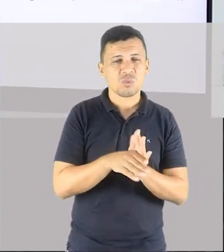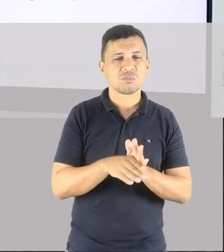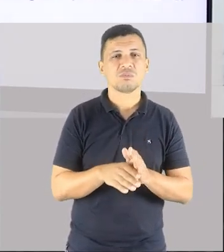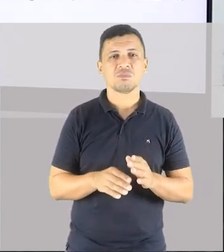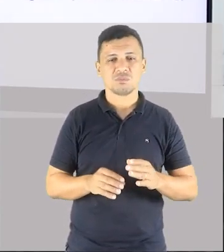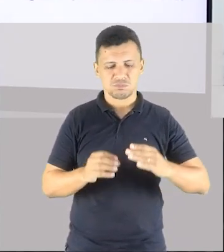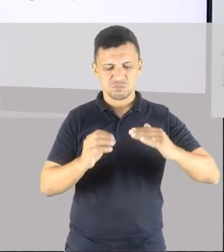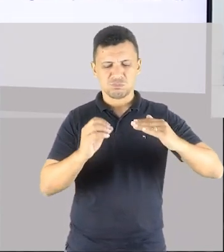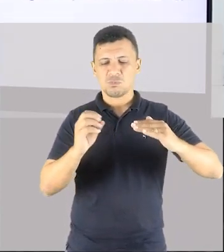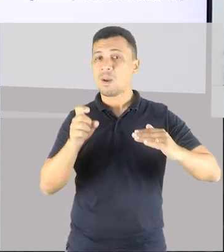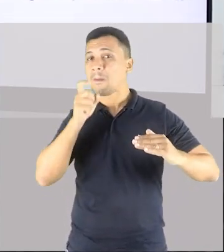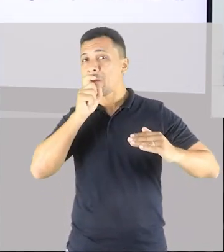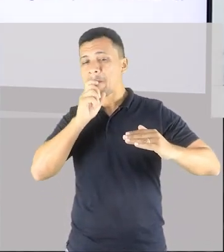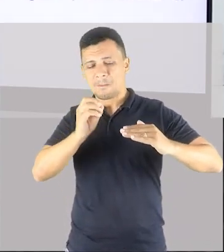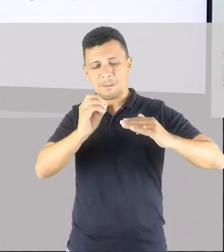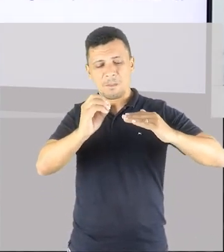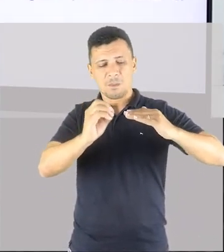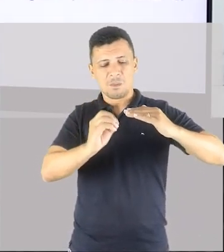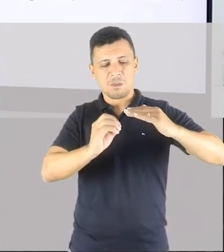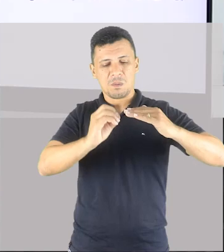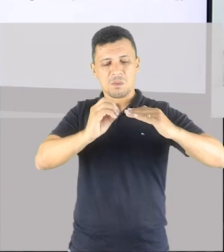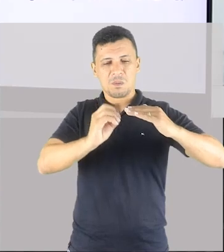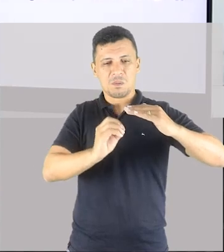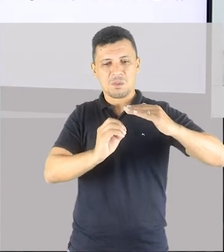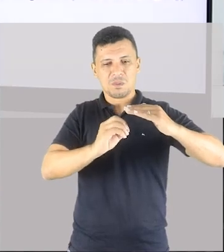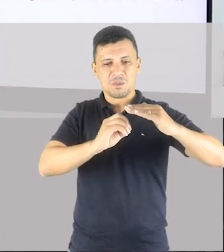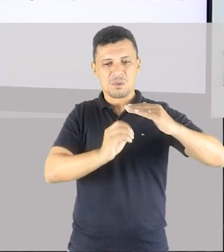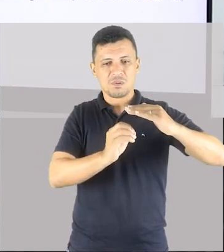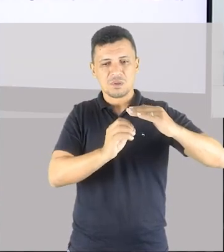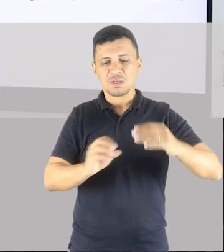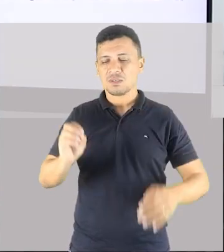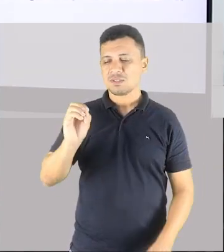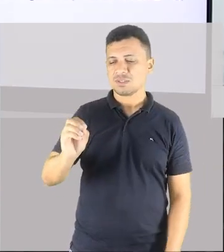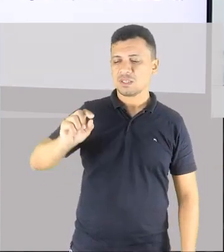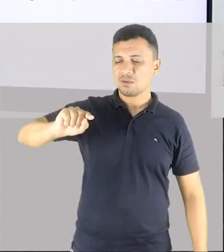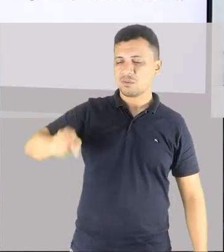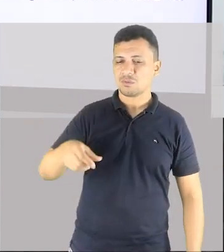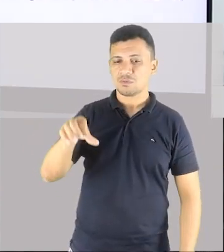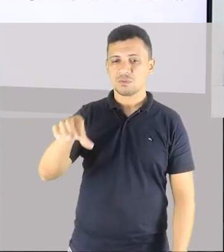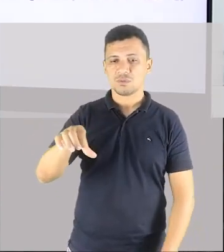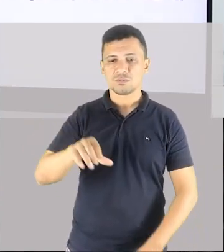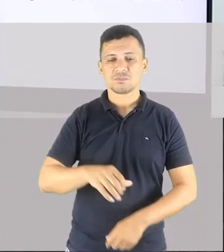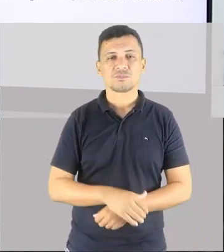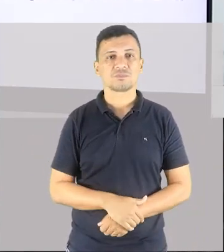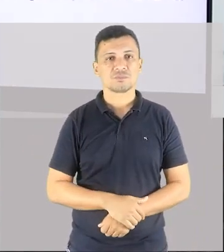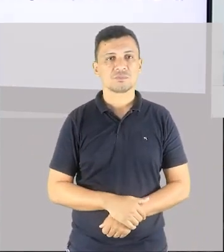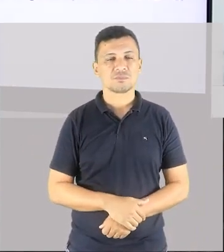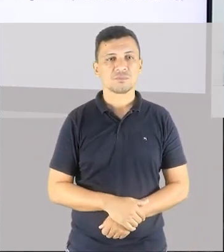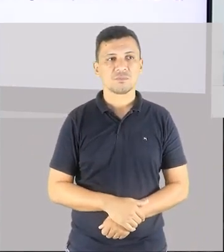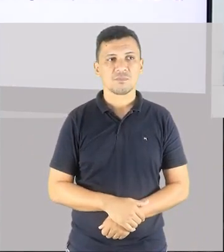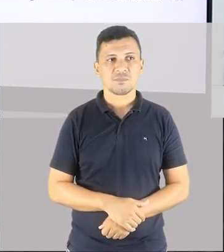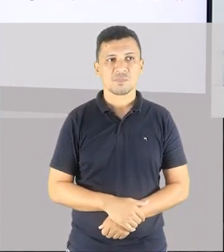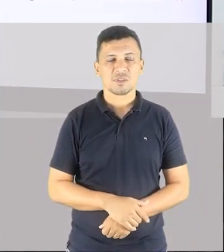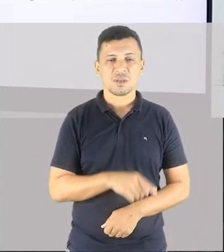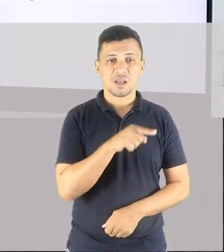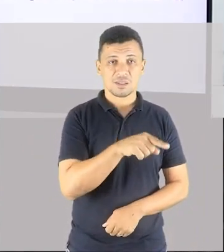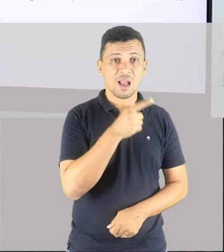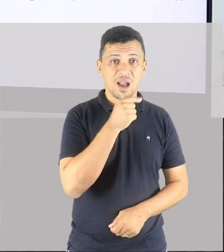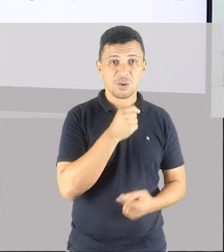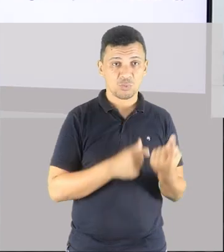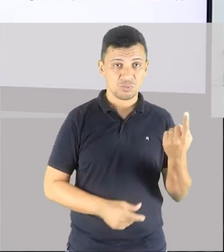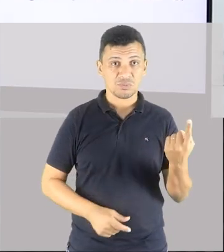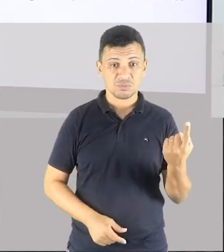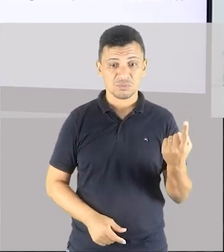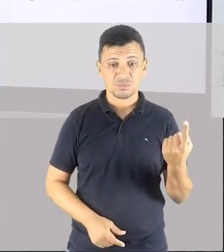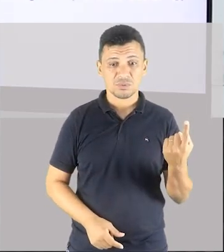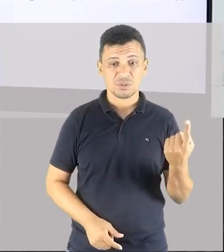submerso, certo? Como a densidade do gelo é 0,9 e a densidade da água é 1, a